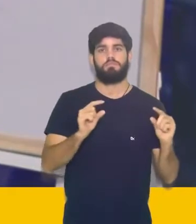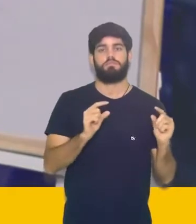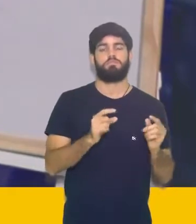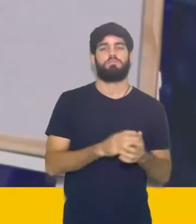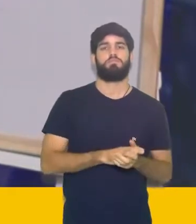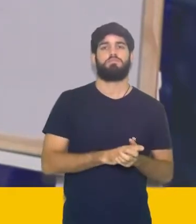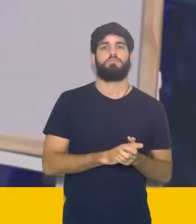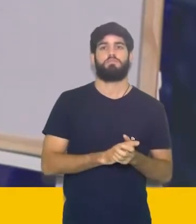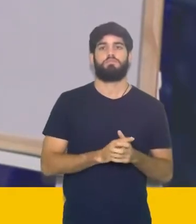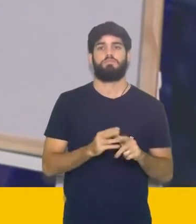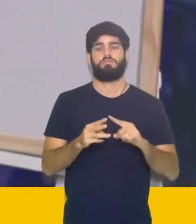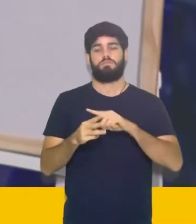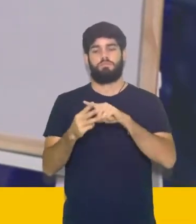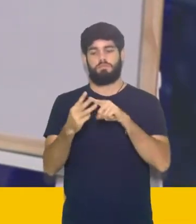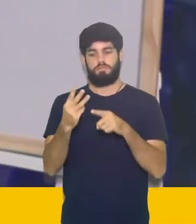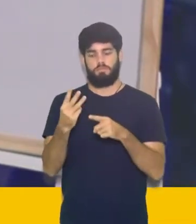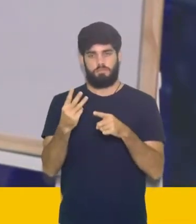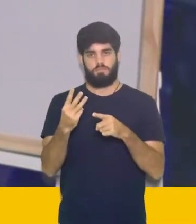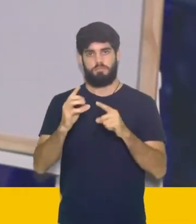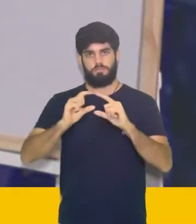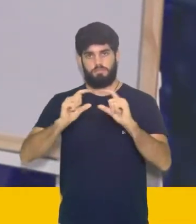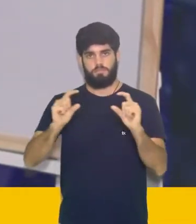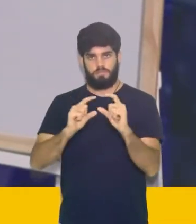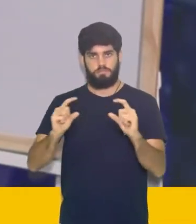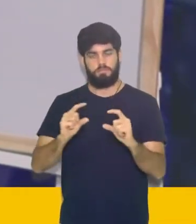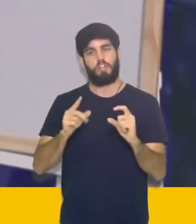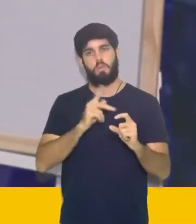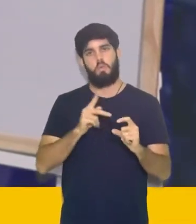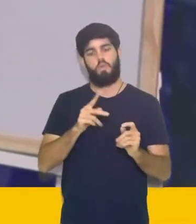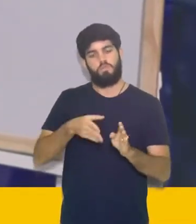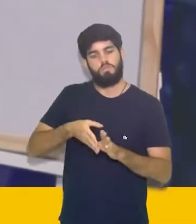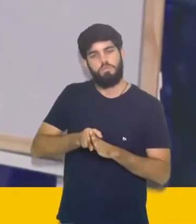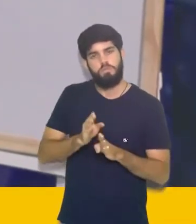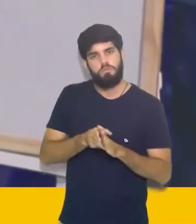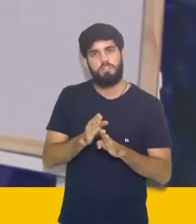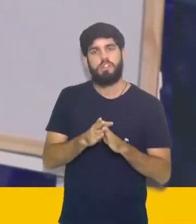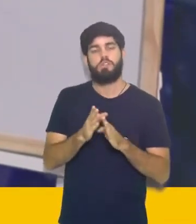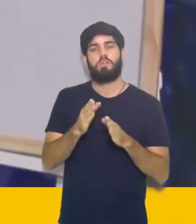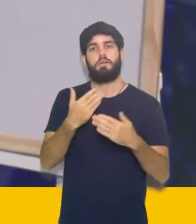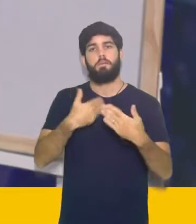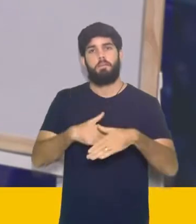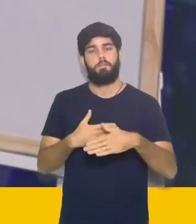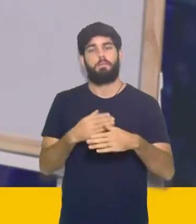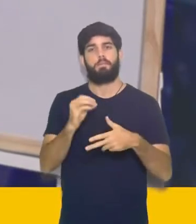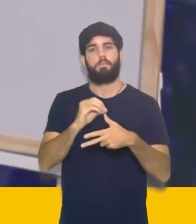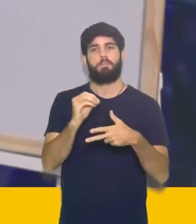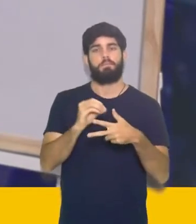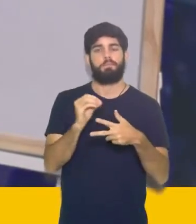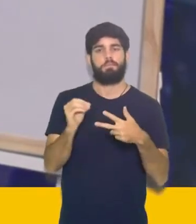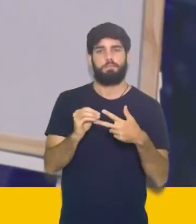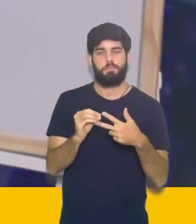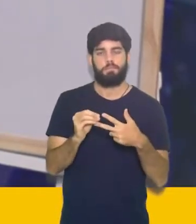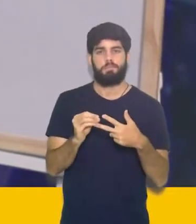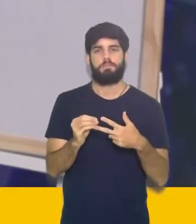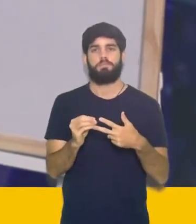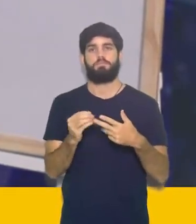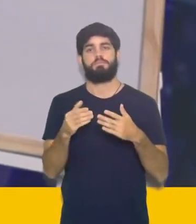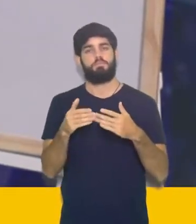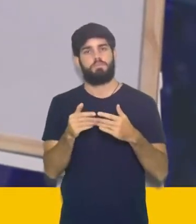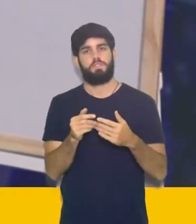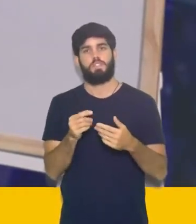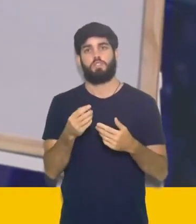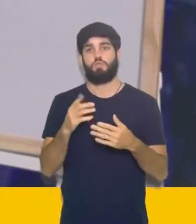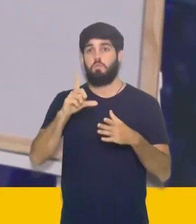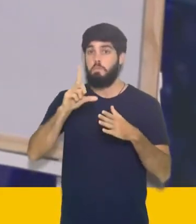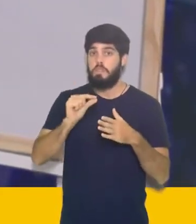linearidade. Então, 3 períodos, Consuelo, que me orientou para fazer a prova do Enem, pediu que eu fizesse no mínimo 3